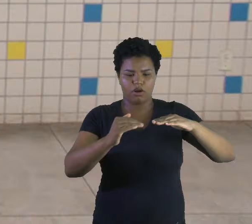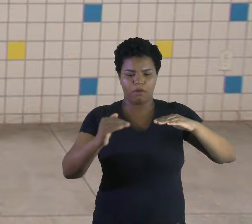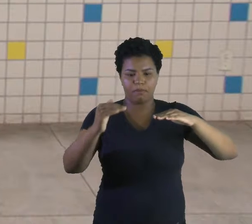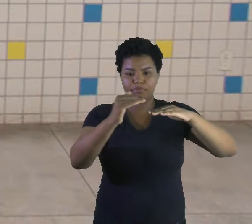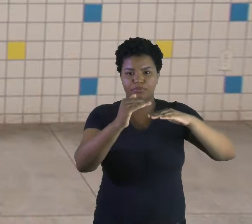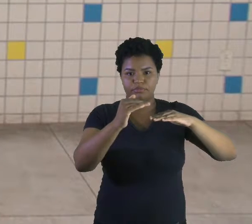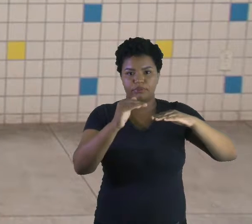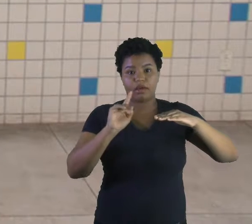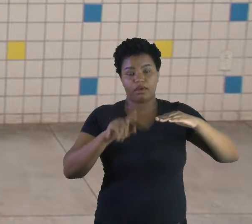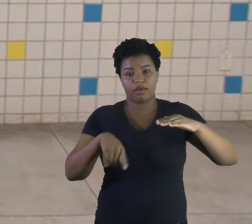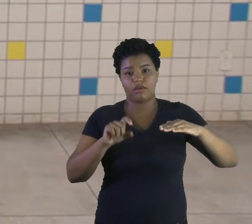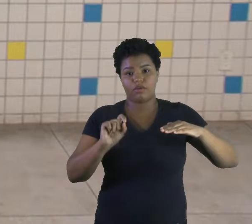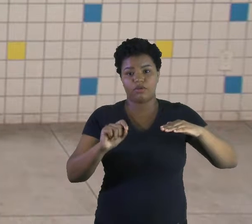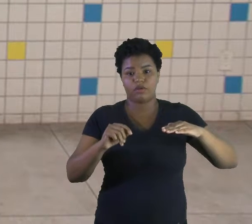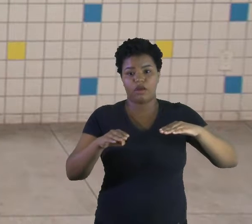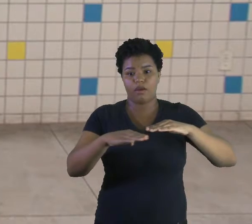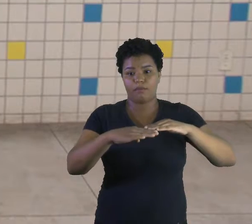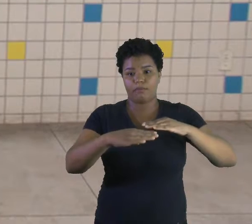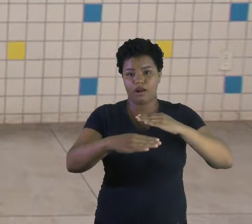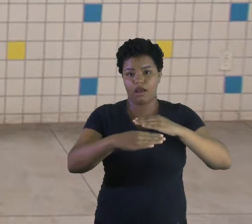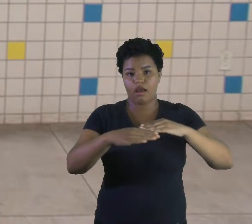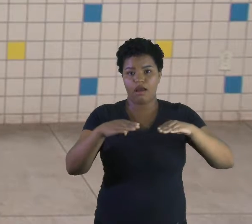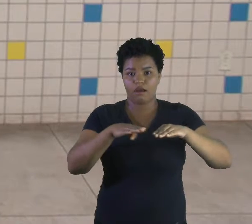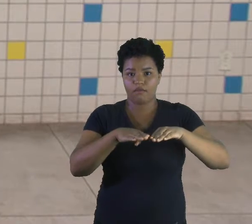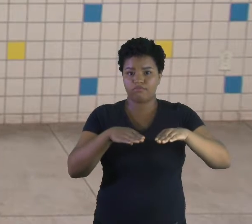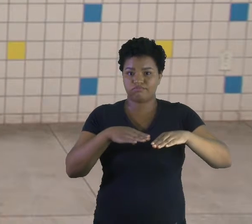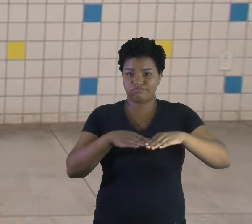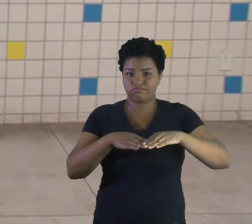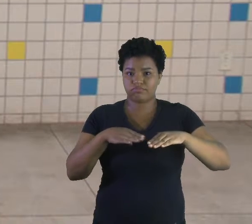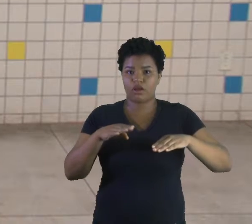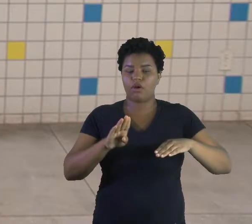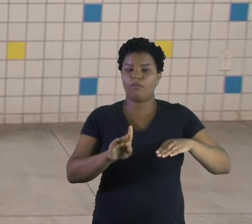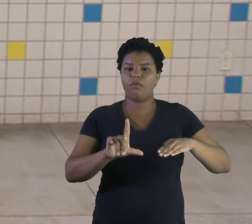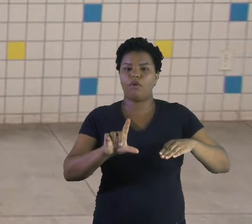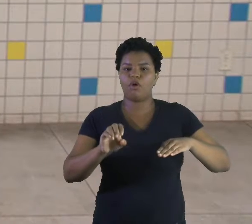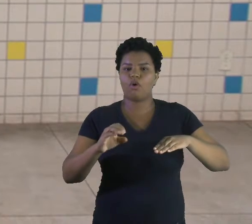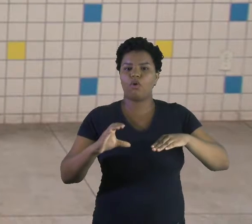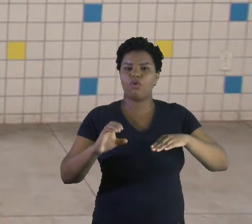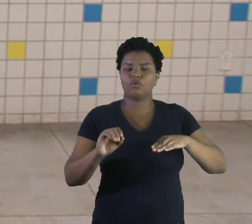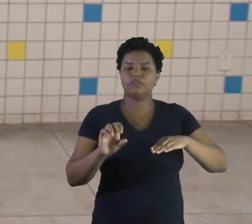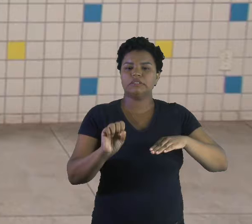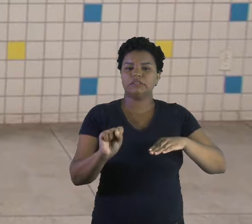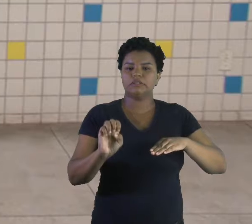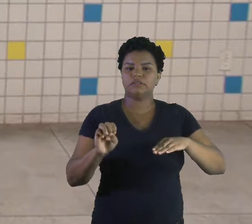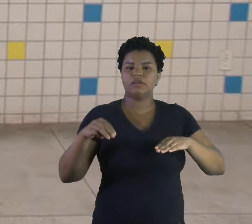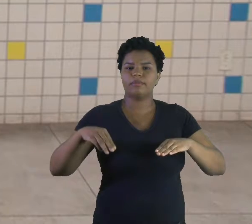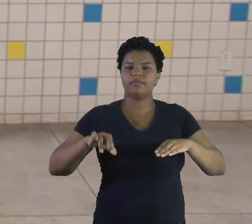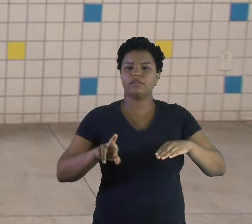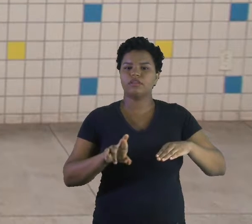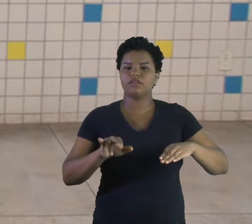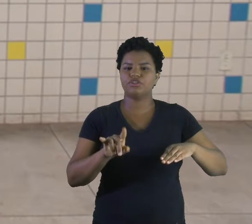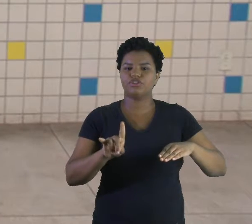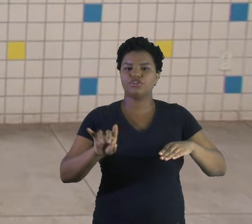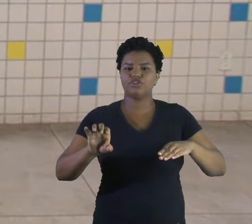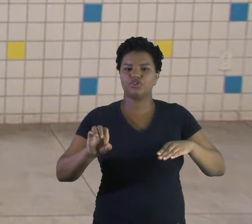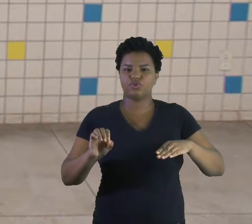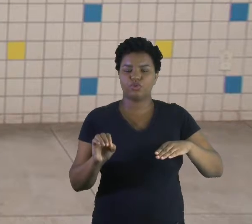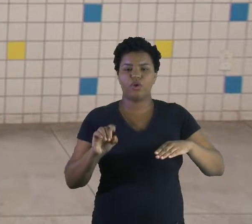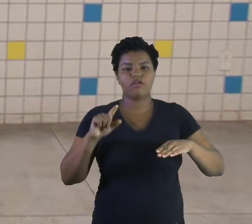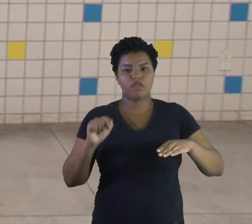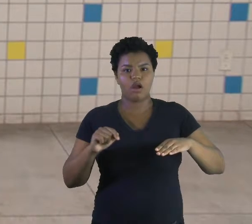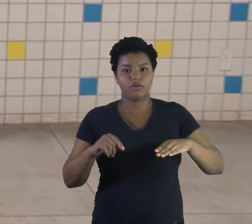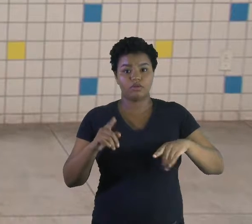caso são as placas tectônicas, os blocos semirrígidos. Então é como se eu tivesse esse